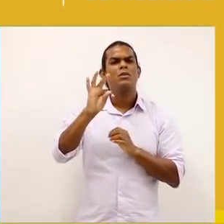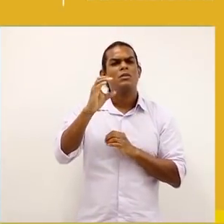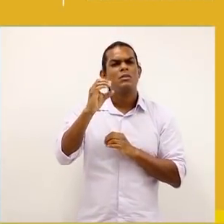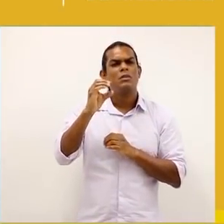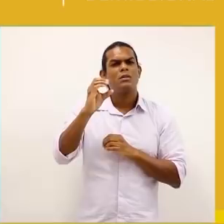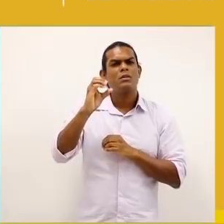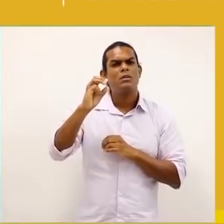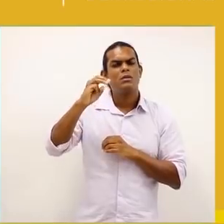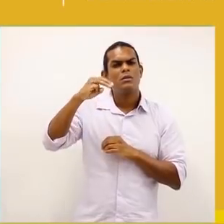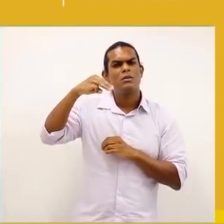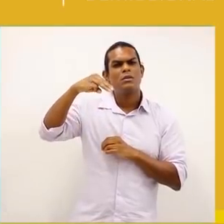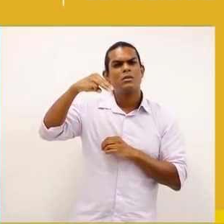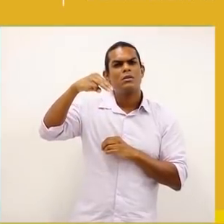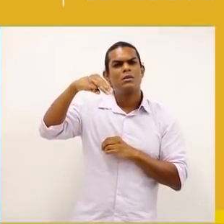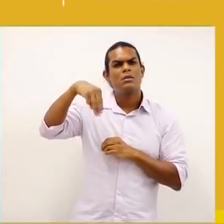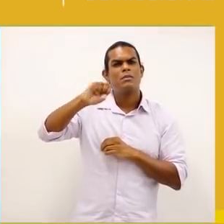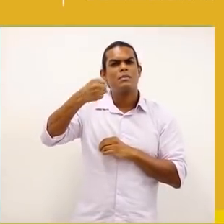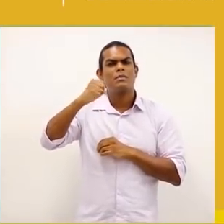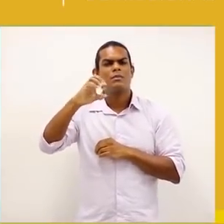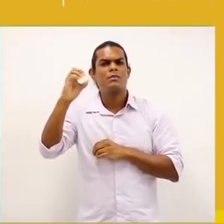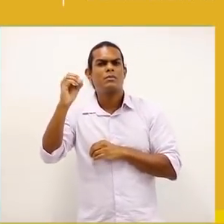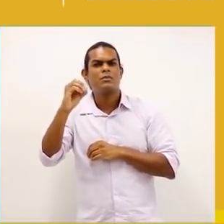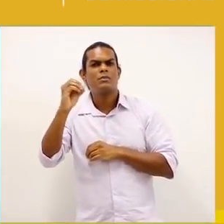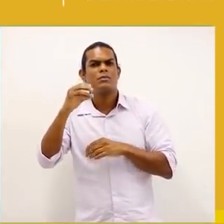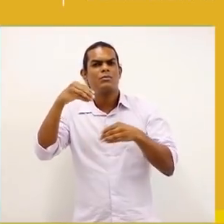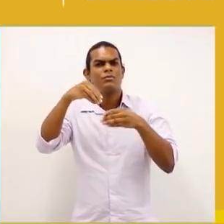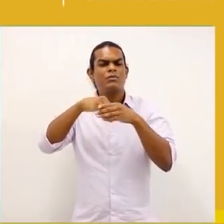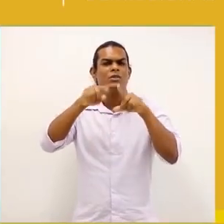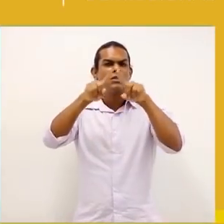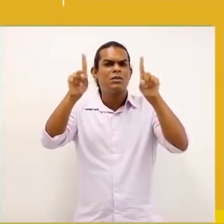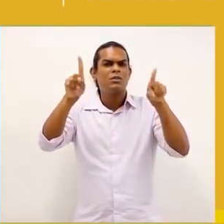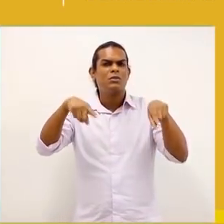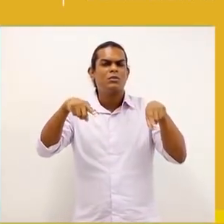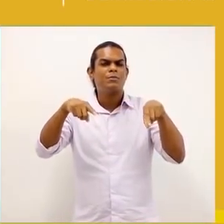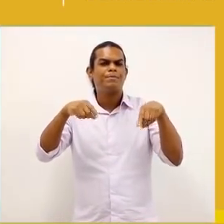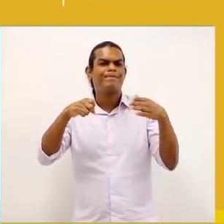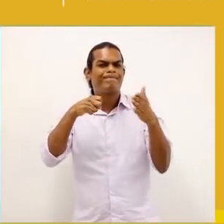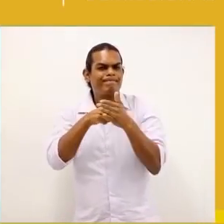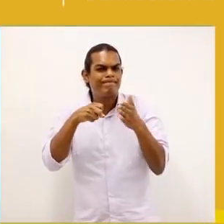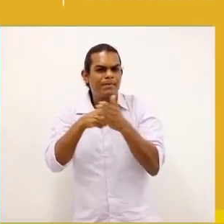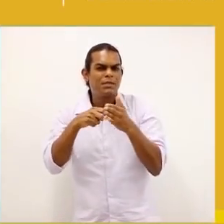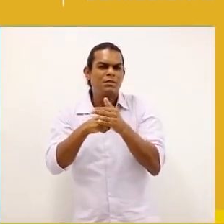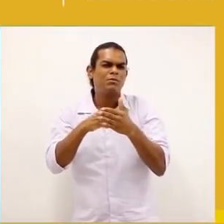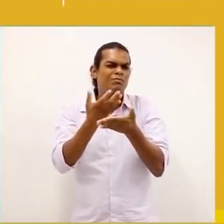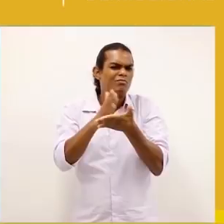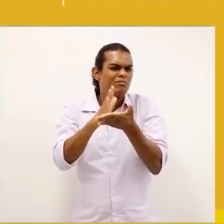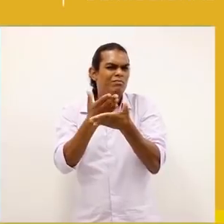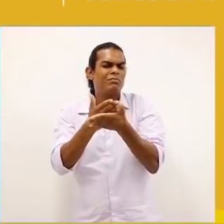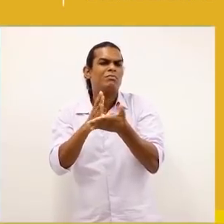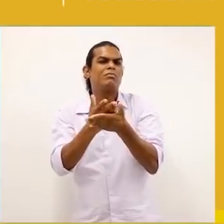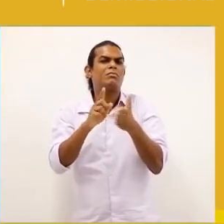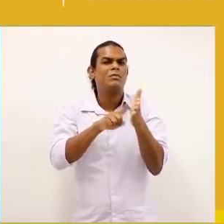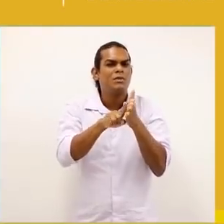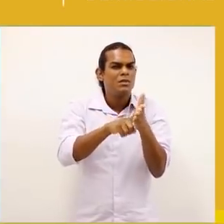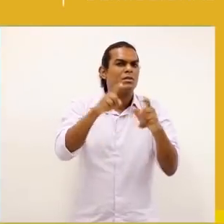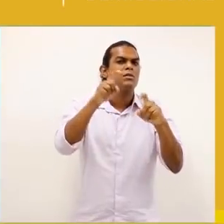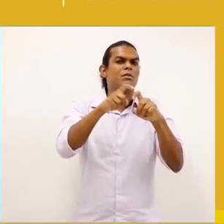NR7, ele exige, dentro desse programa, exige alguns exames médicos obrigatórios para que as